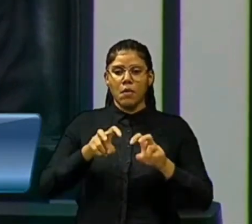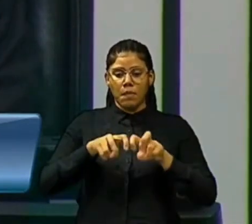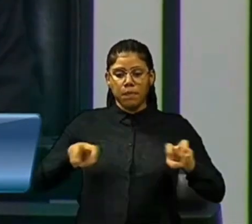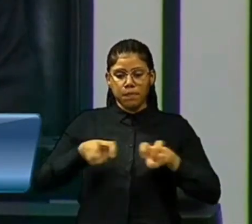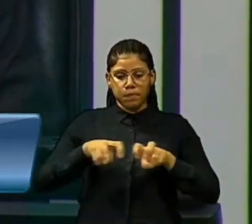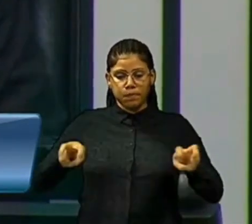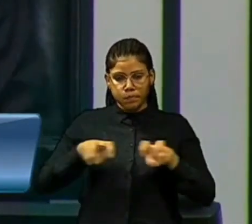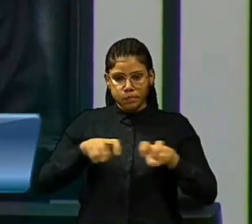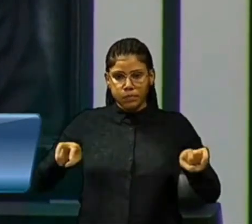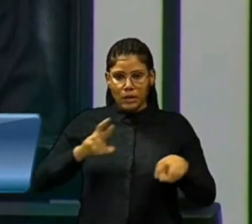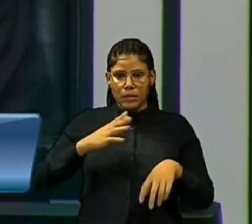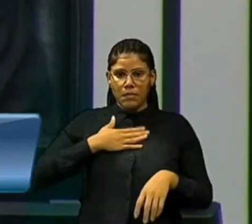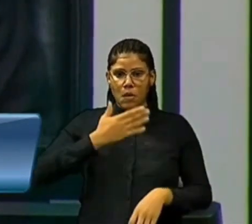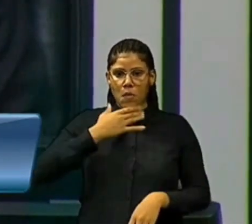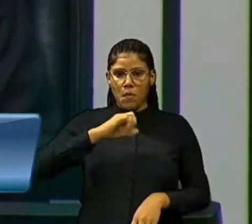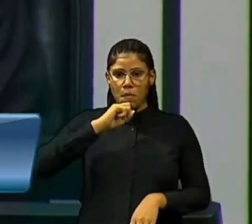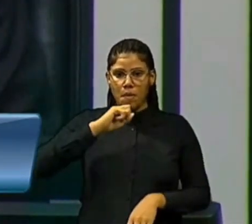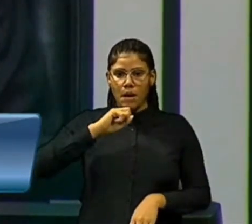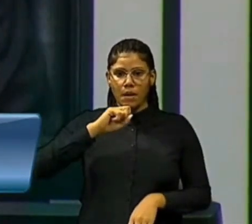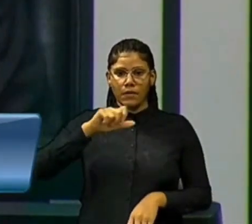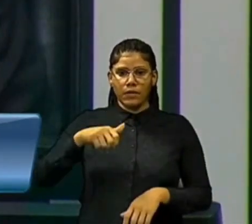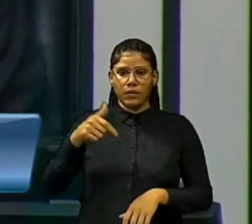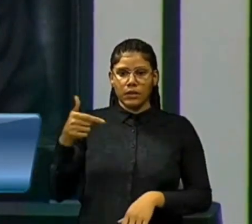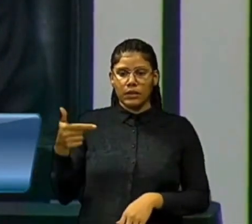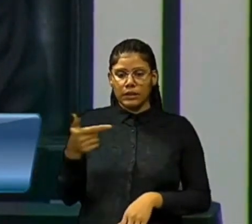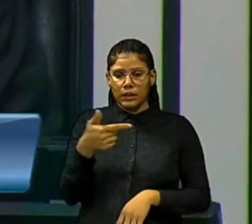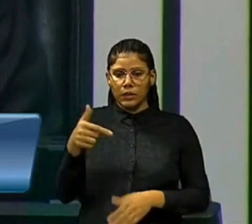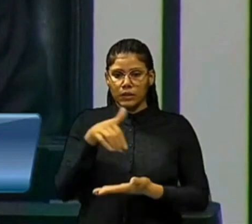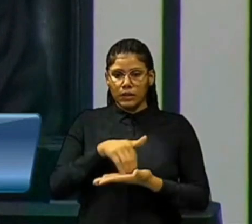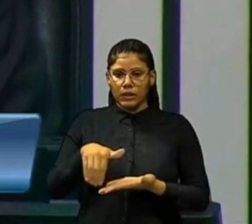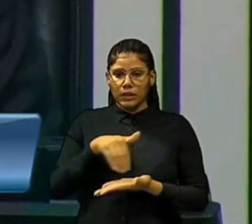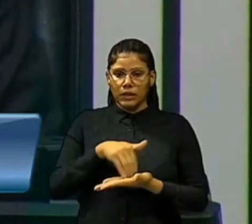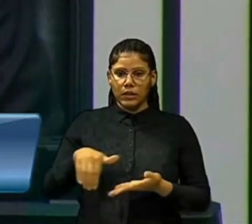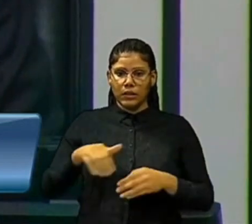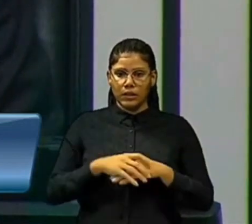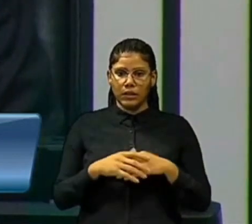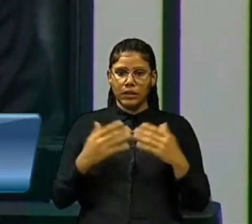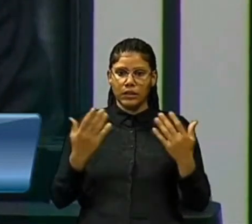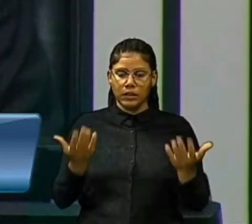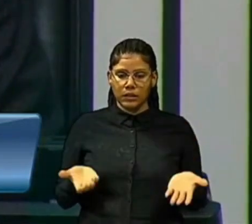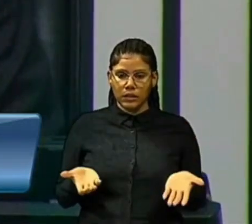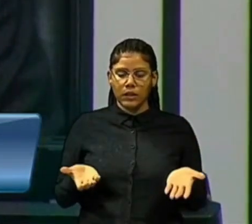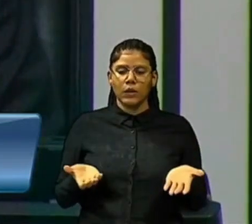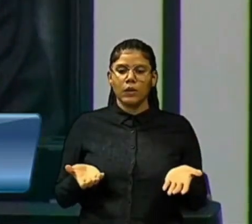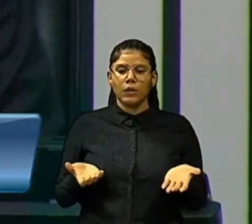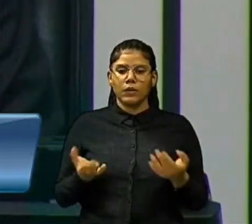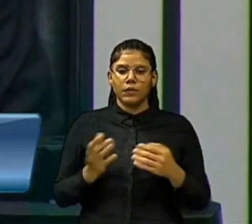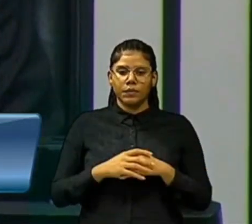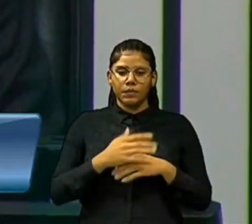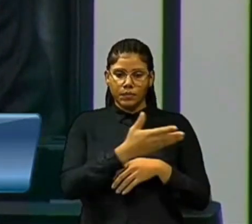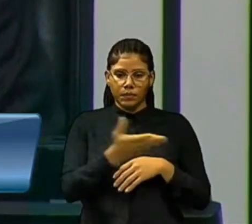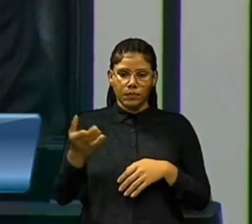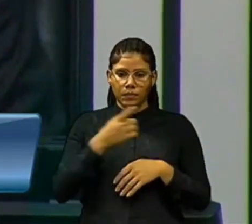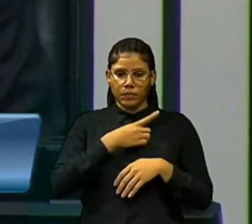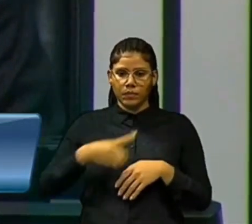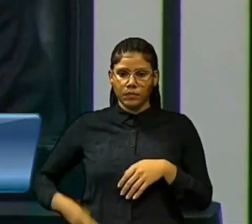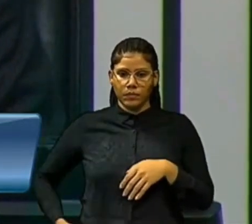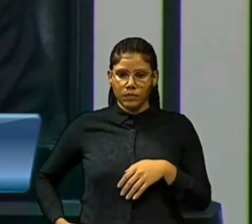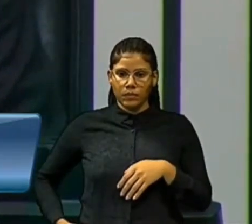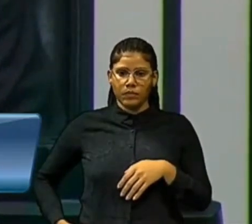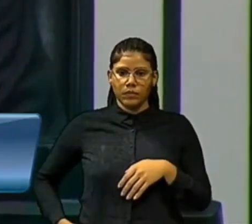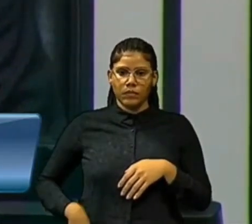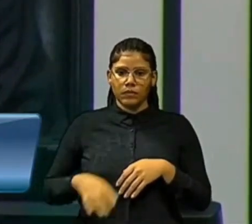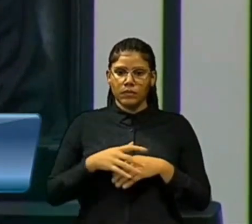mesmo biênio em que meu pai, Francisco Aguiar, foi segundo secretário dessa mesa. Então, senhores deputados e senhoras deputadas,